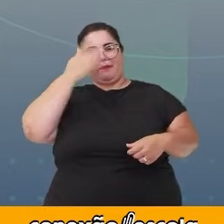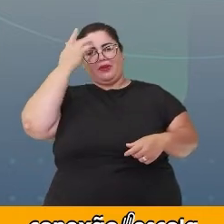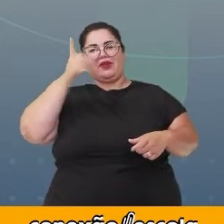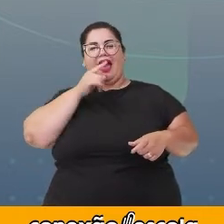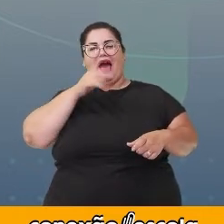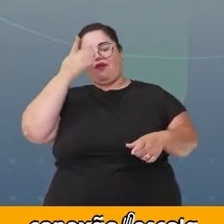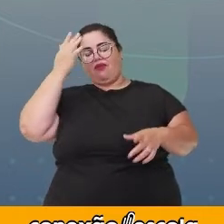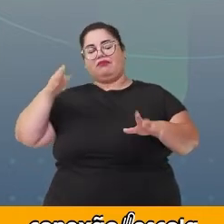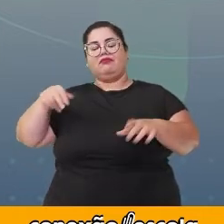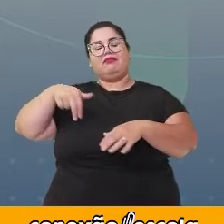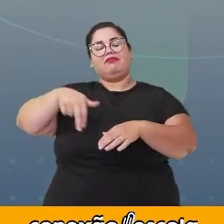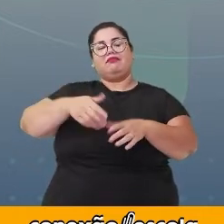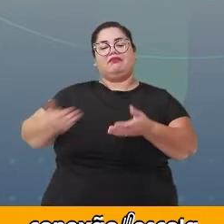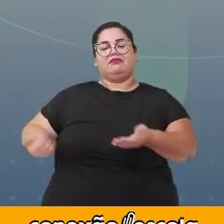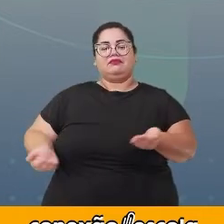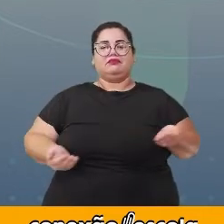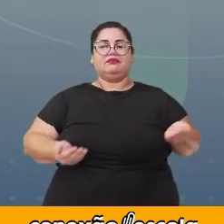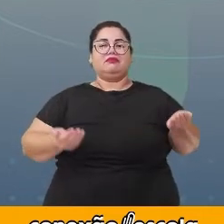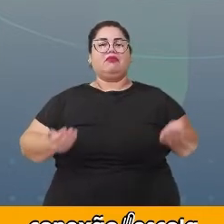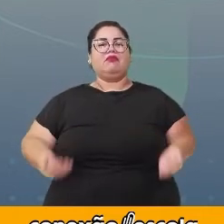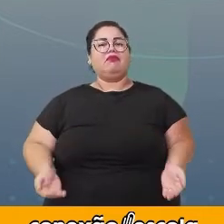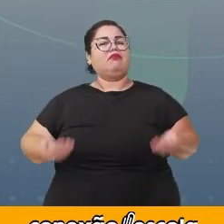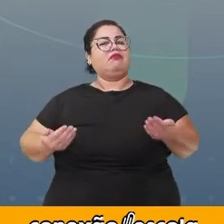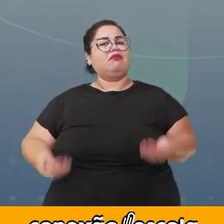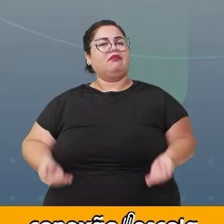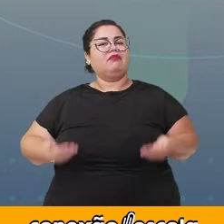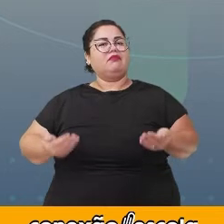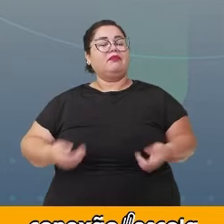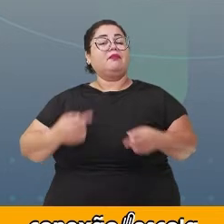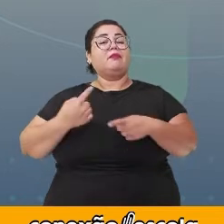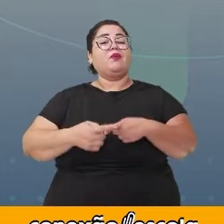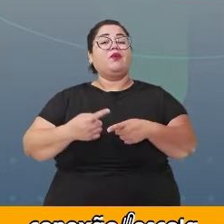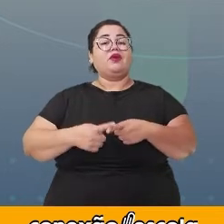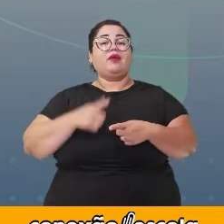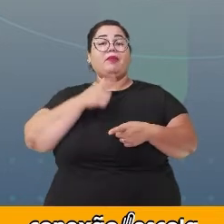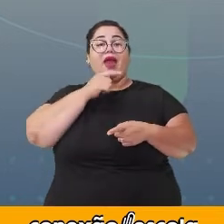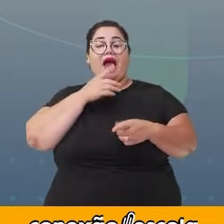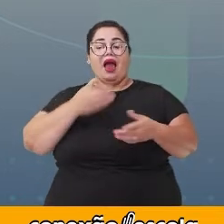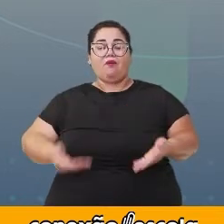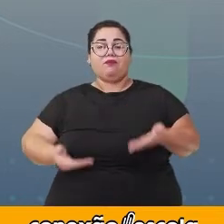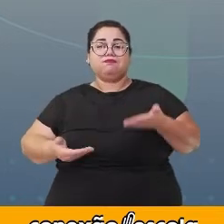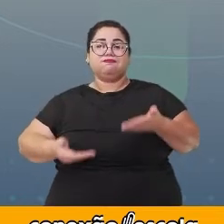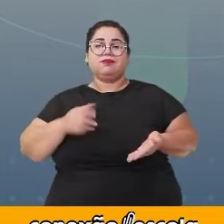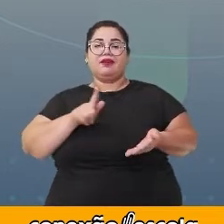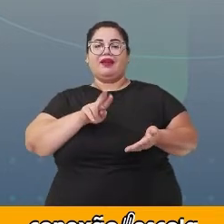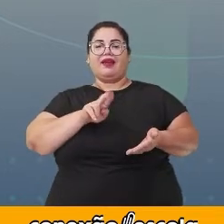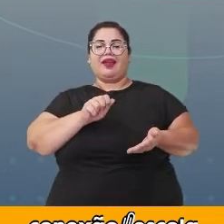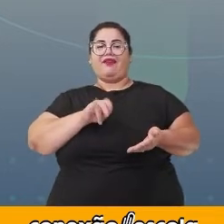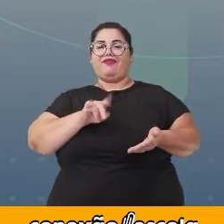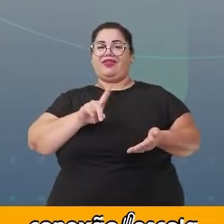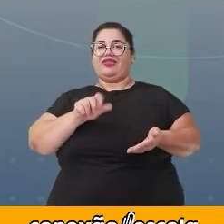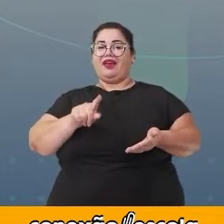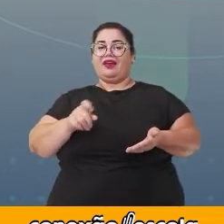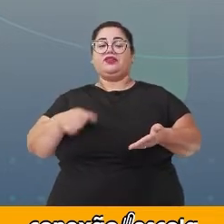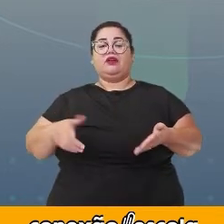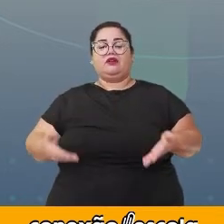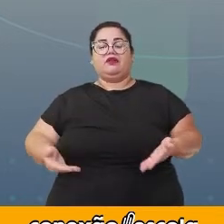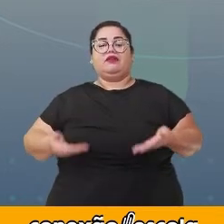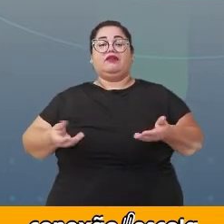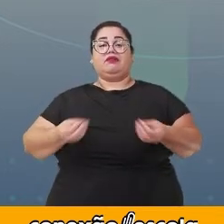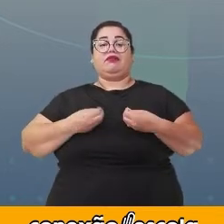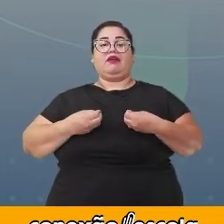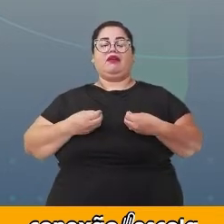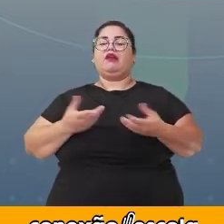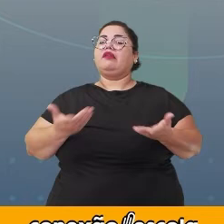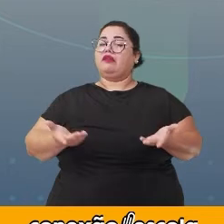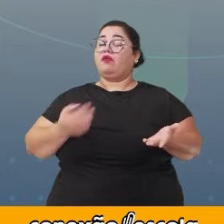alguém dentro da água? Por que que isso acontece? Por causa da força da gravidade. Então, não